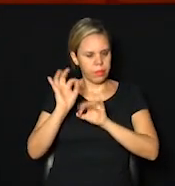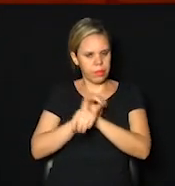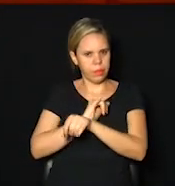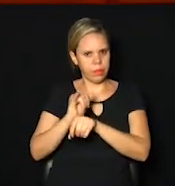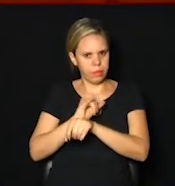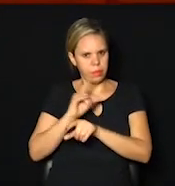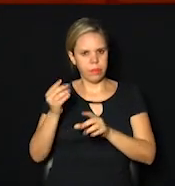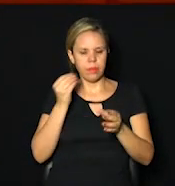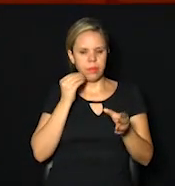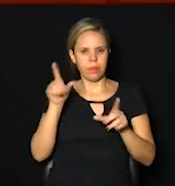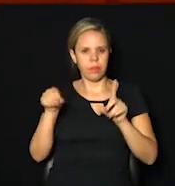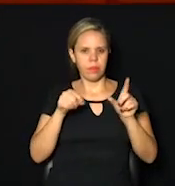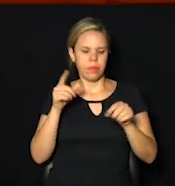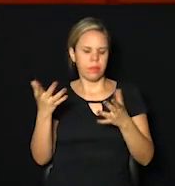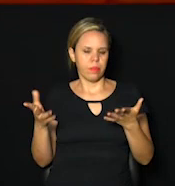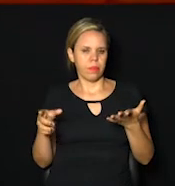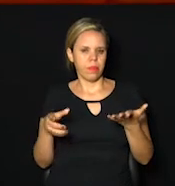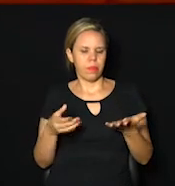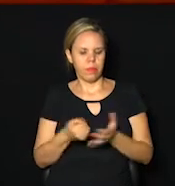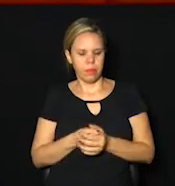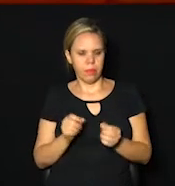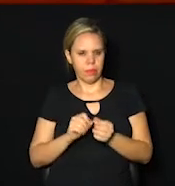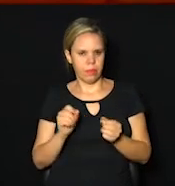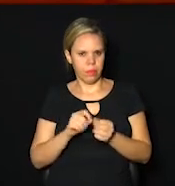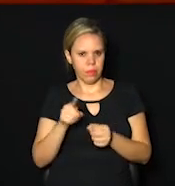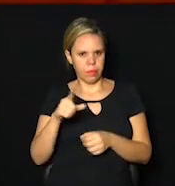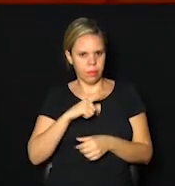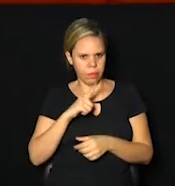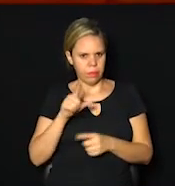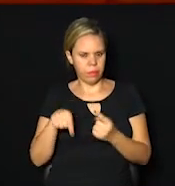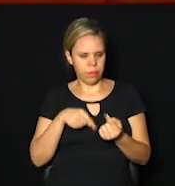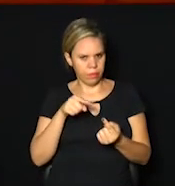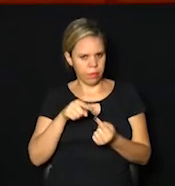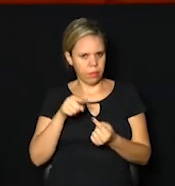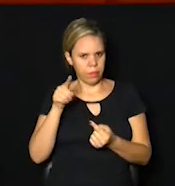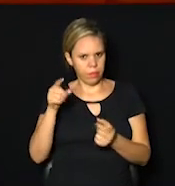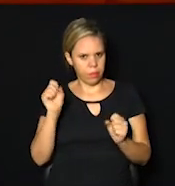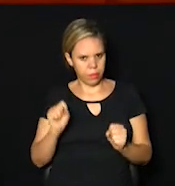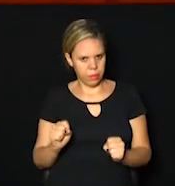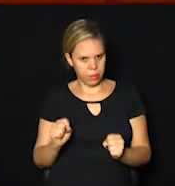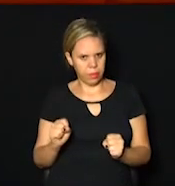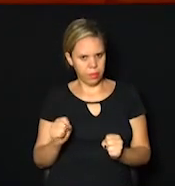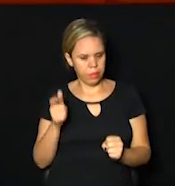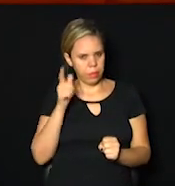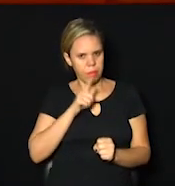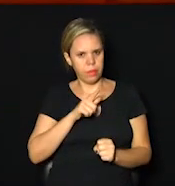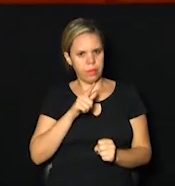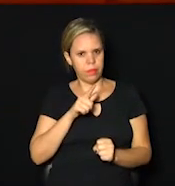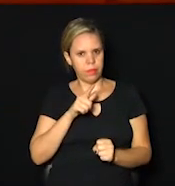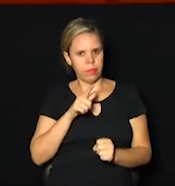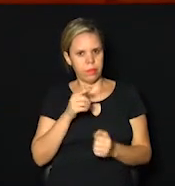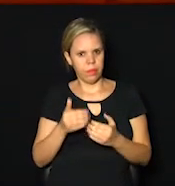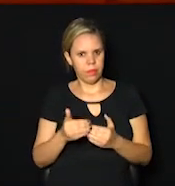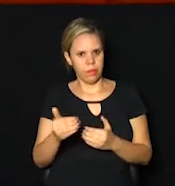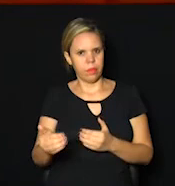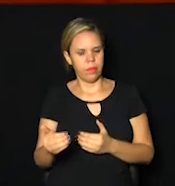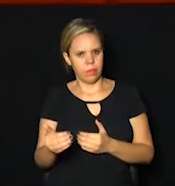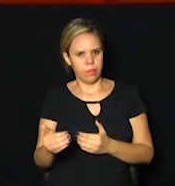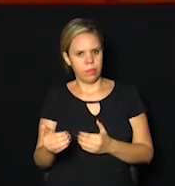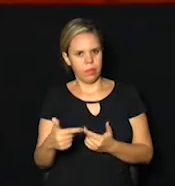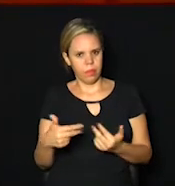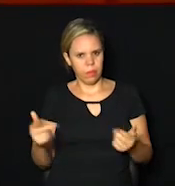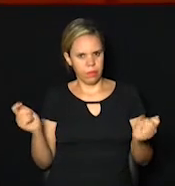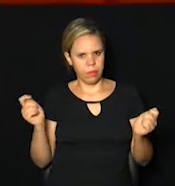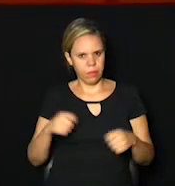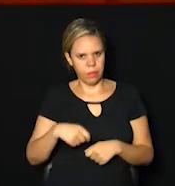caminho. É fazer com que aquilo que você tem como objetivo possa ser alcançado a partir de uma